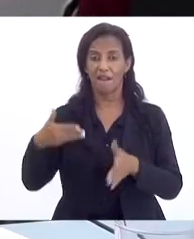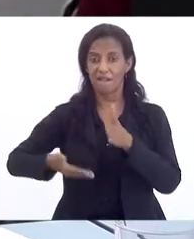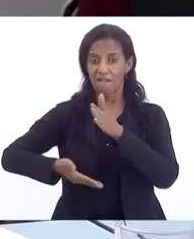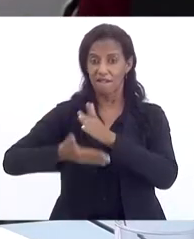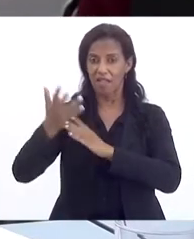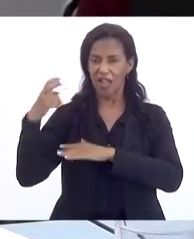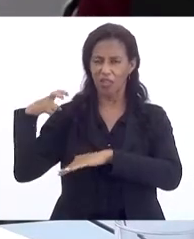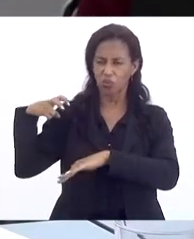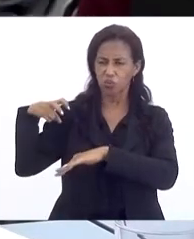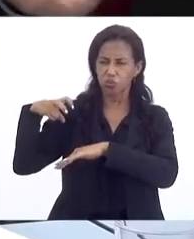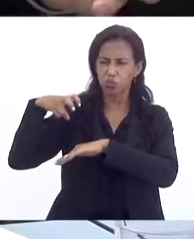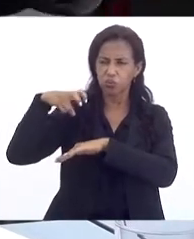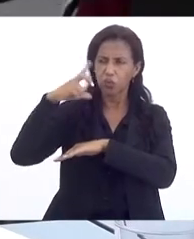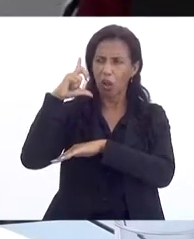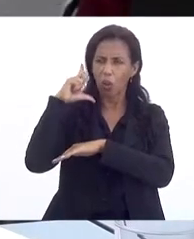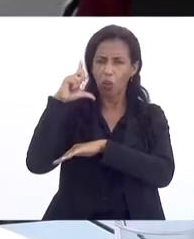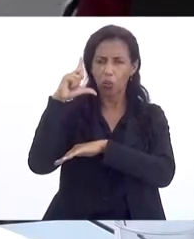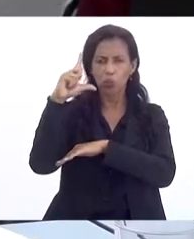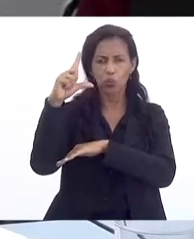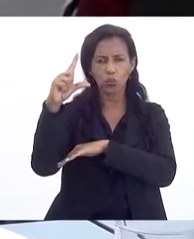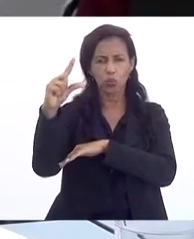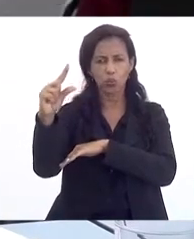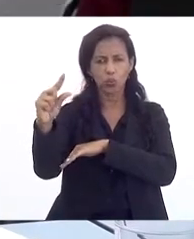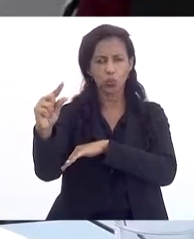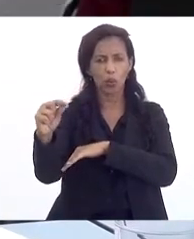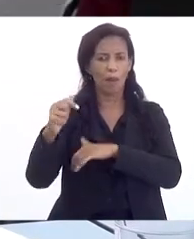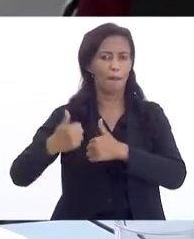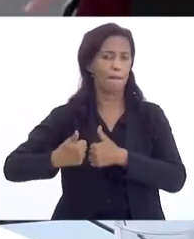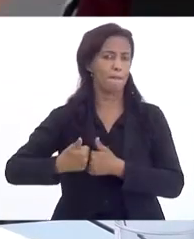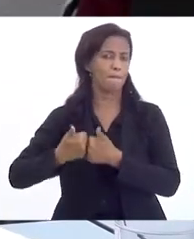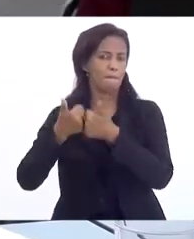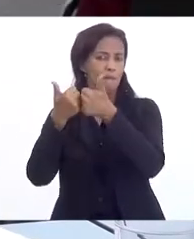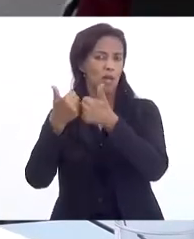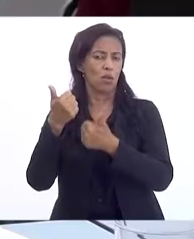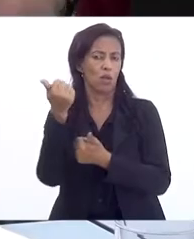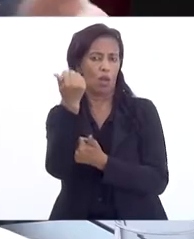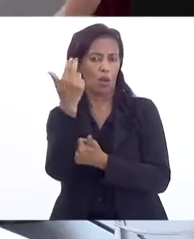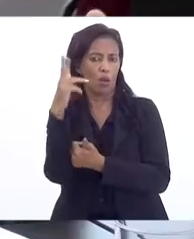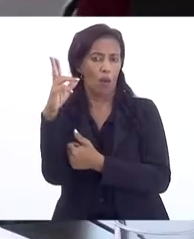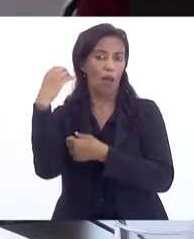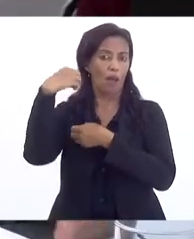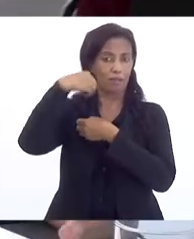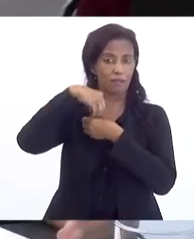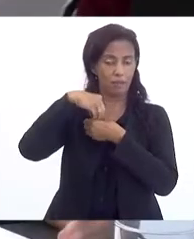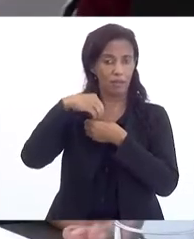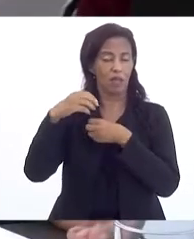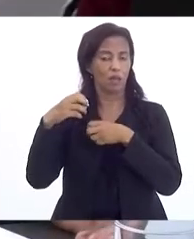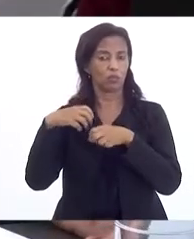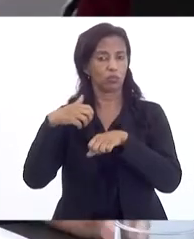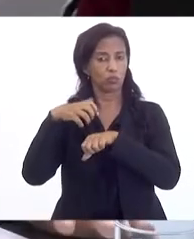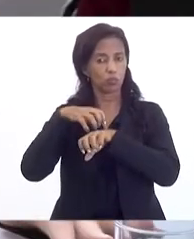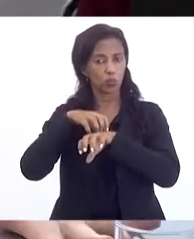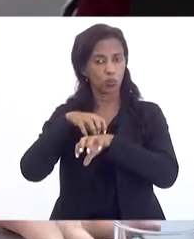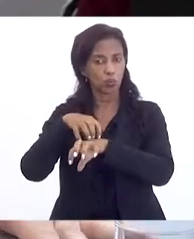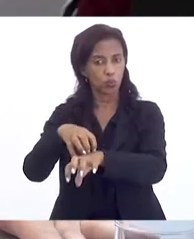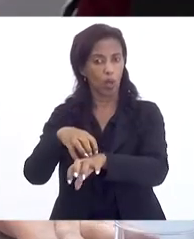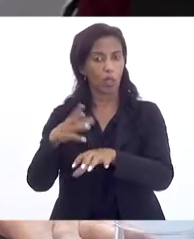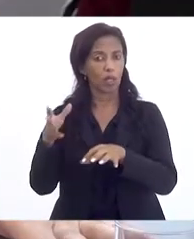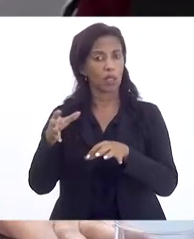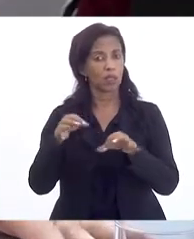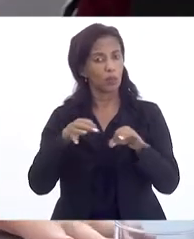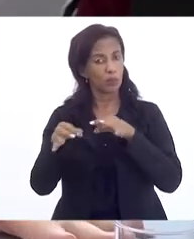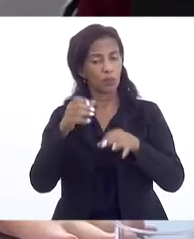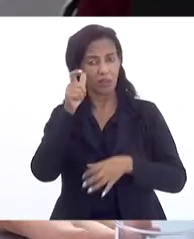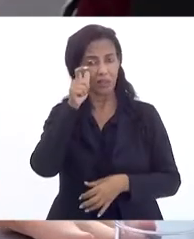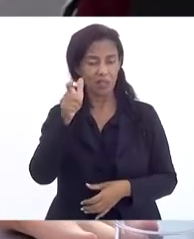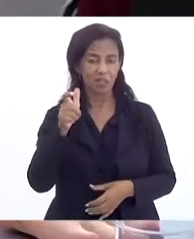a luminosidade, melhorar a questão do ar refrigerado interno, etc. Então, o projeto me parece